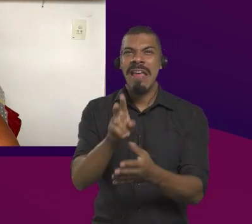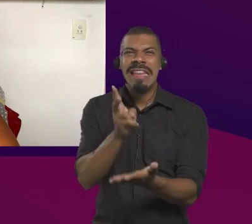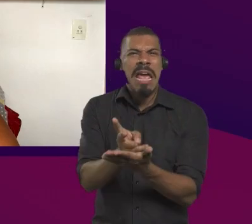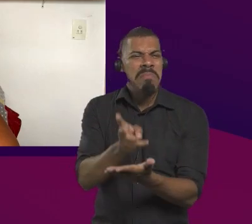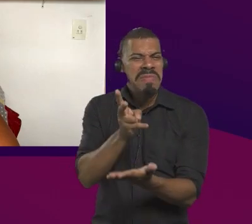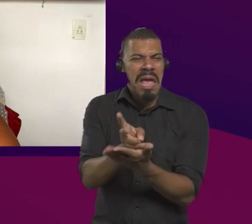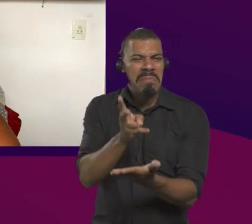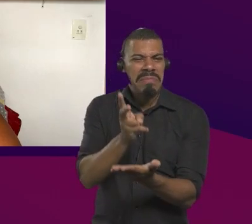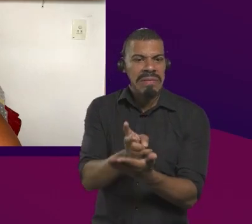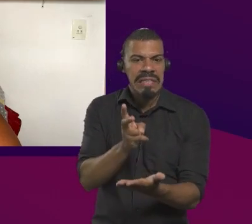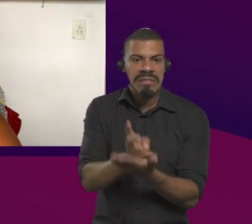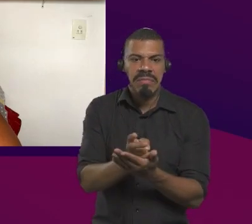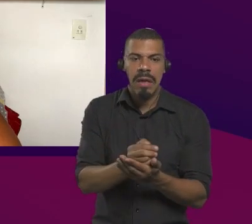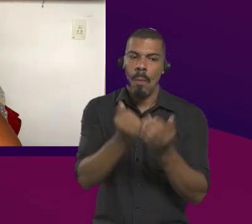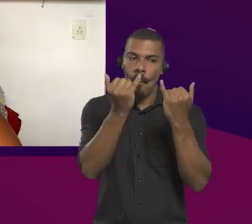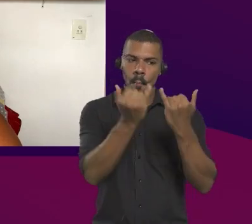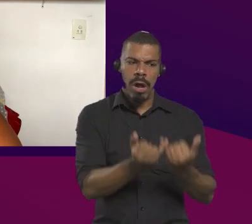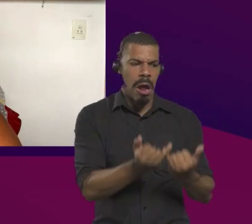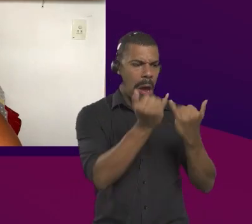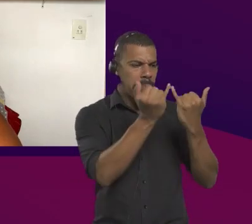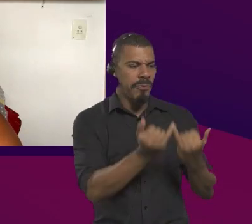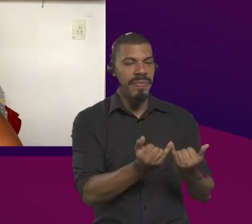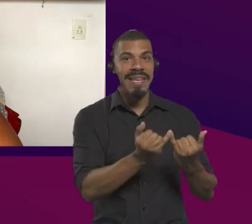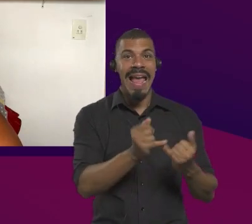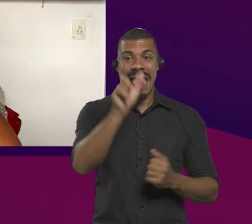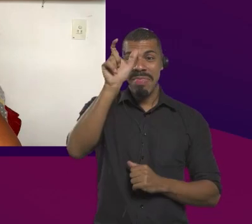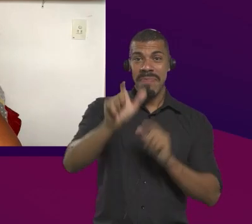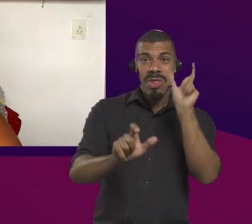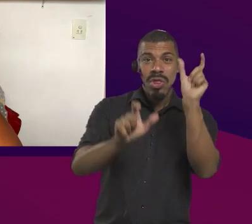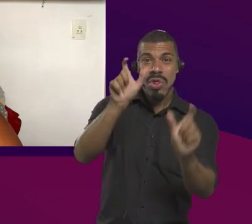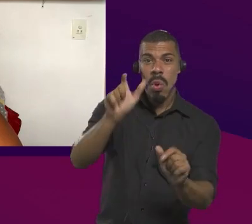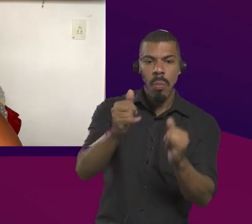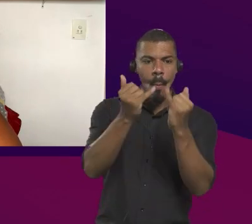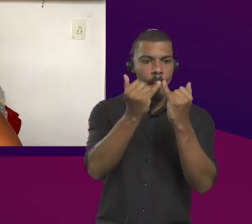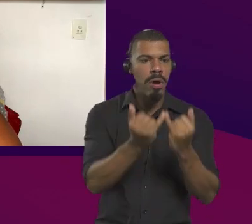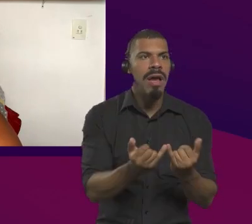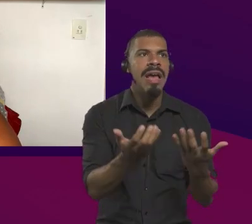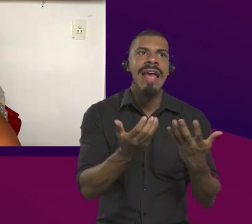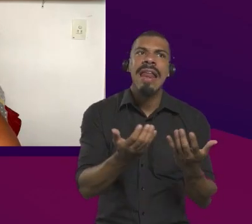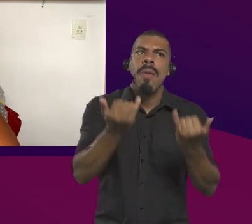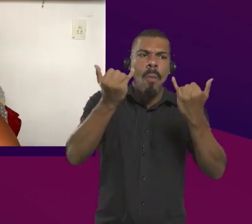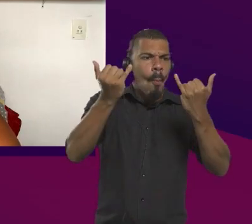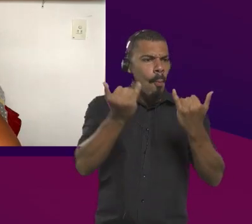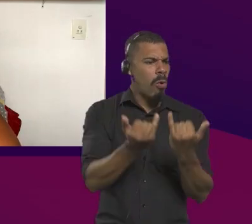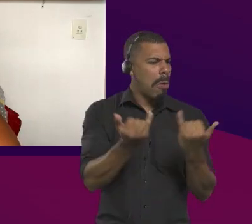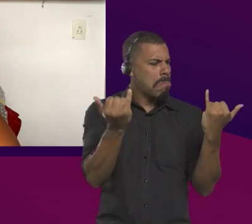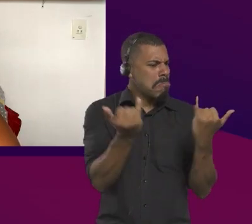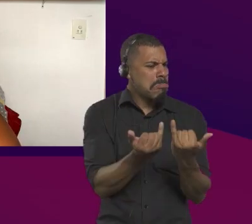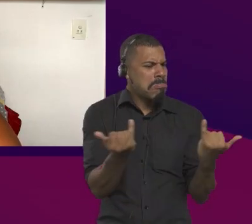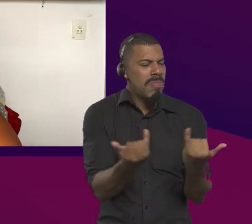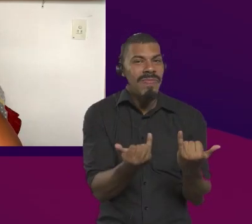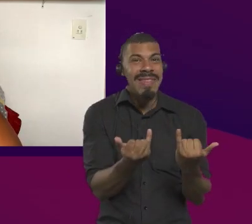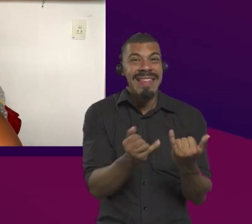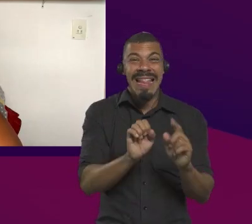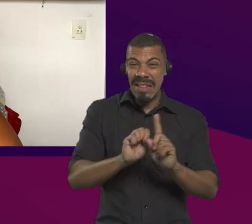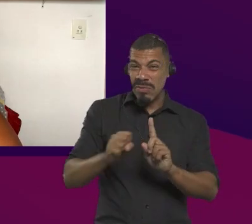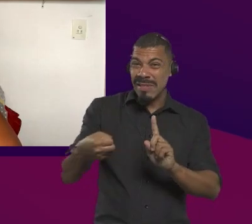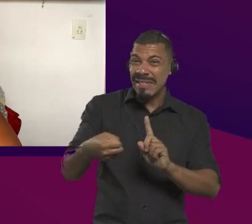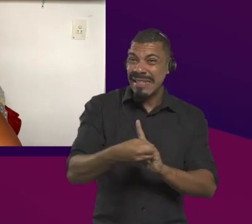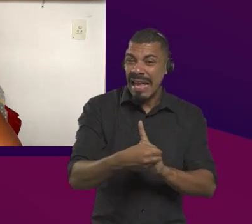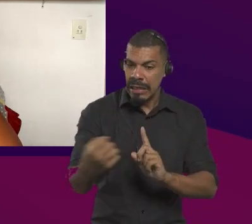do nosso corpo. As magras querendo emagrecer mais, as gordas querendo emagrecer, é algo muito enraizado na nossa sociedade.